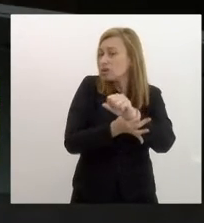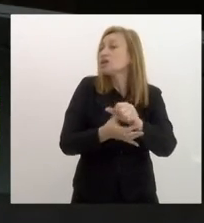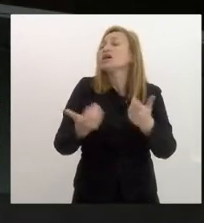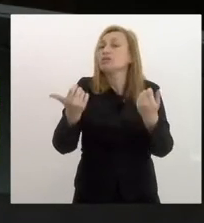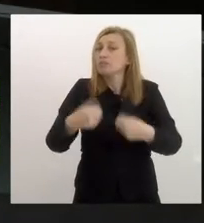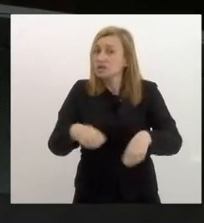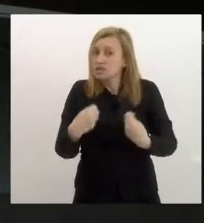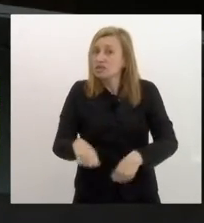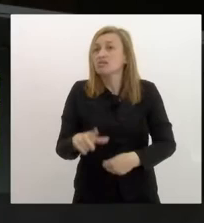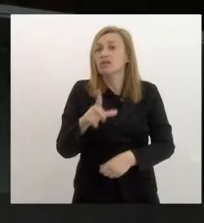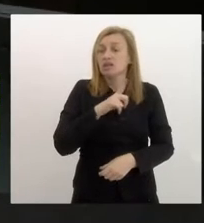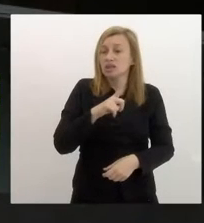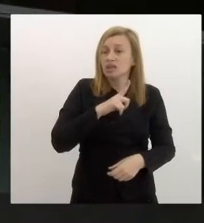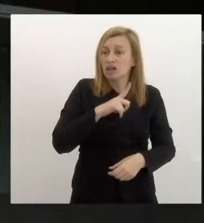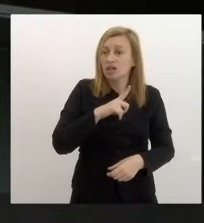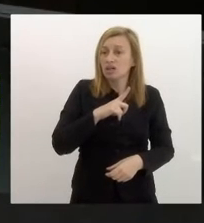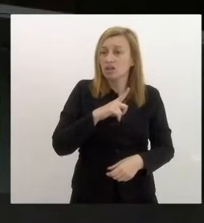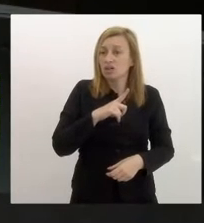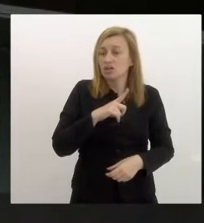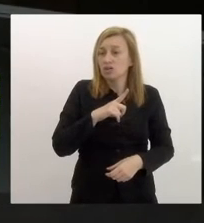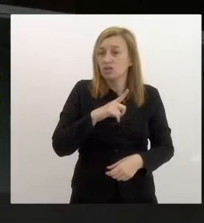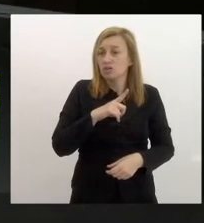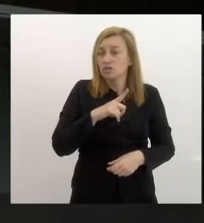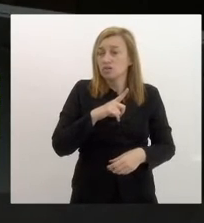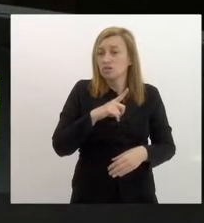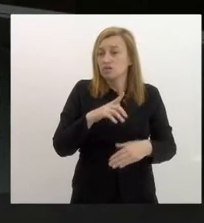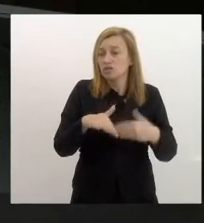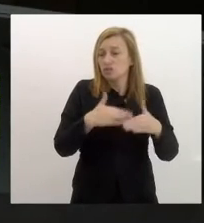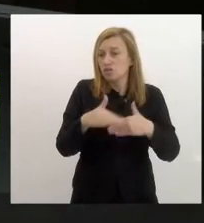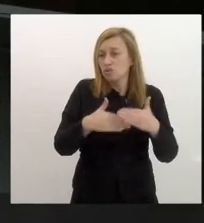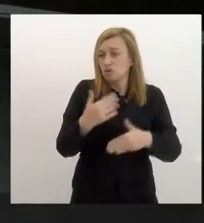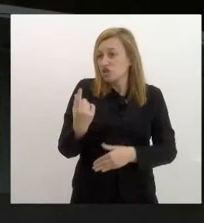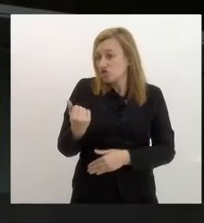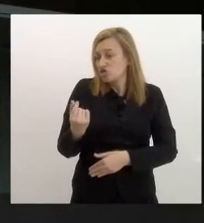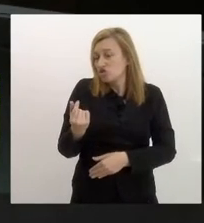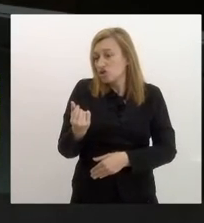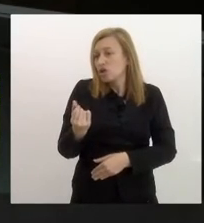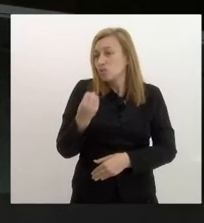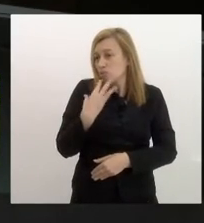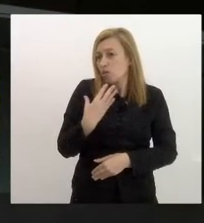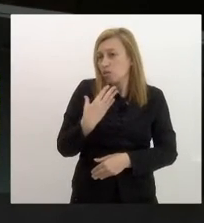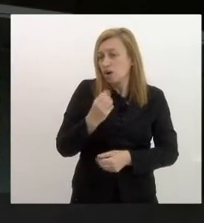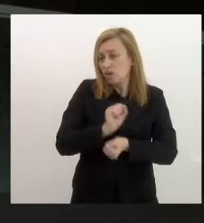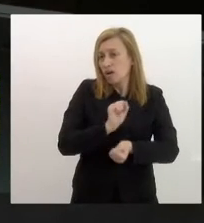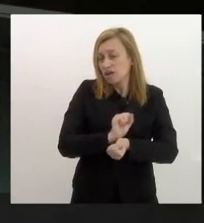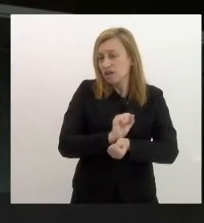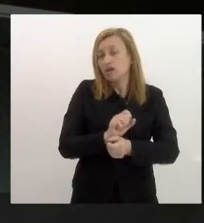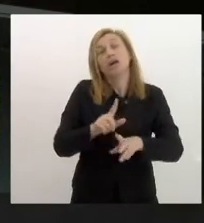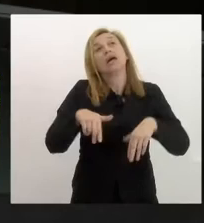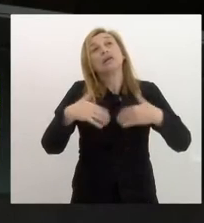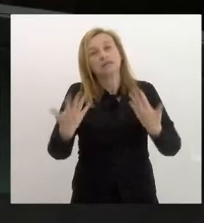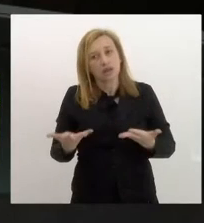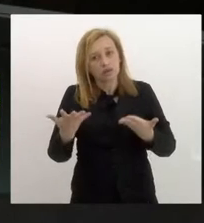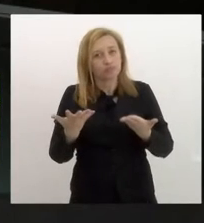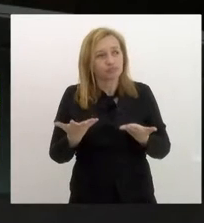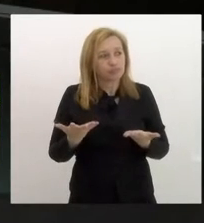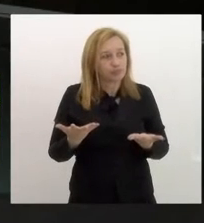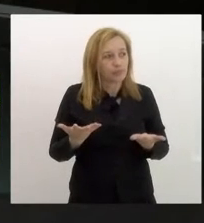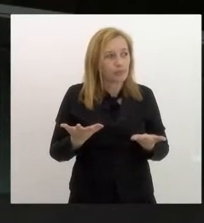preciso que a gente tem é um fluxo de caixa disponível para isso então e eles